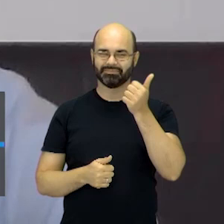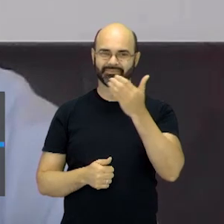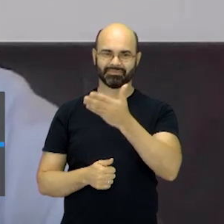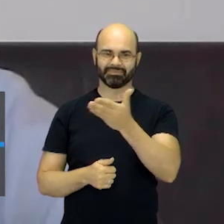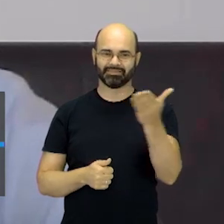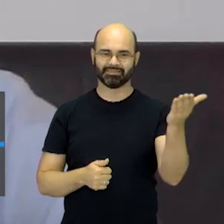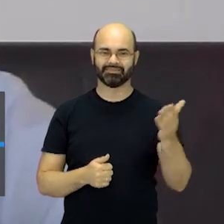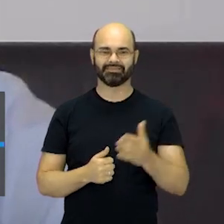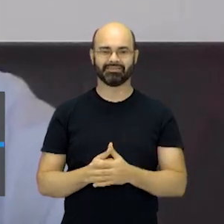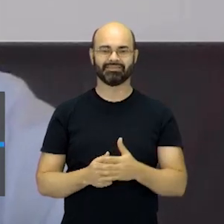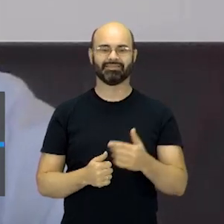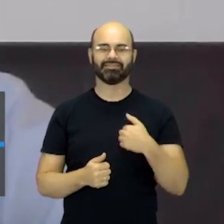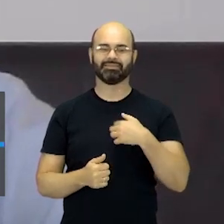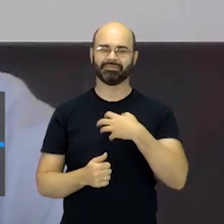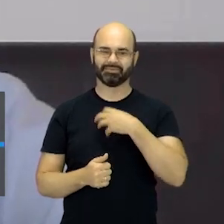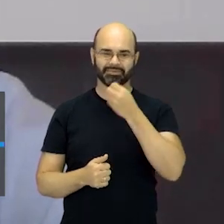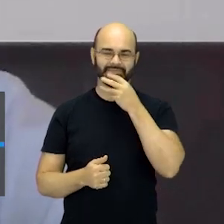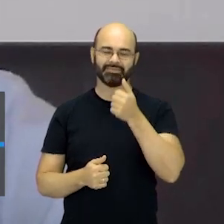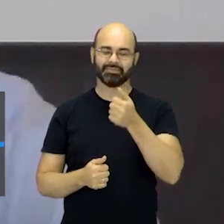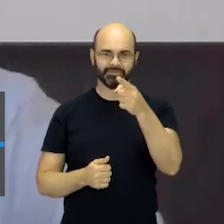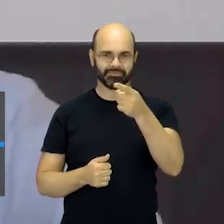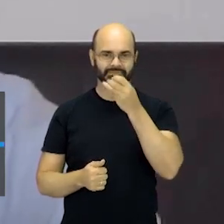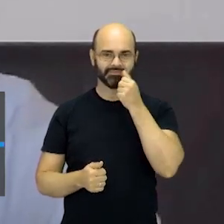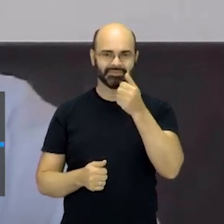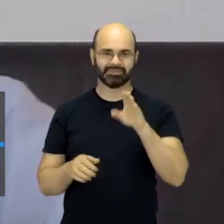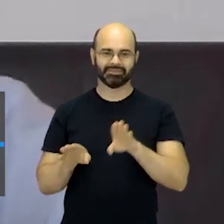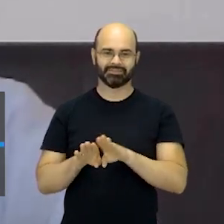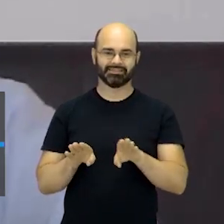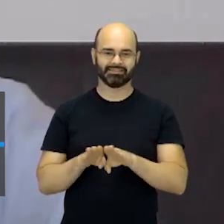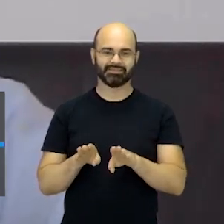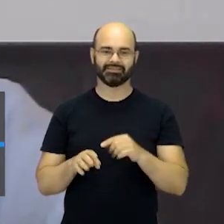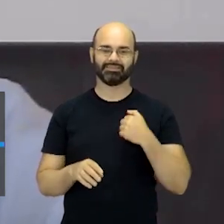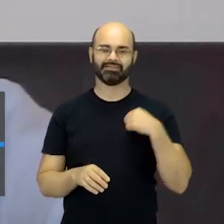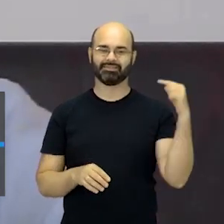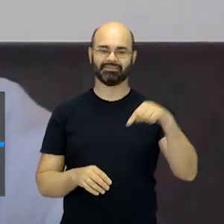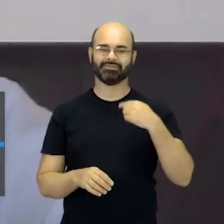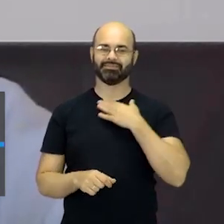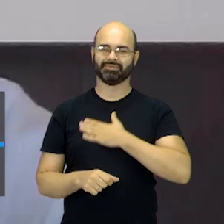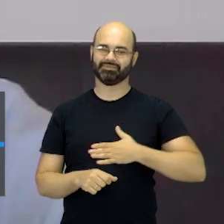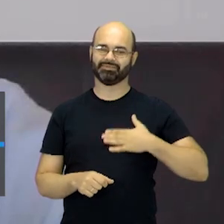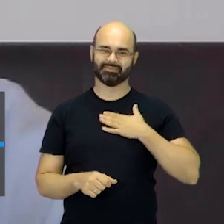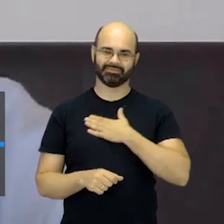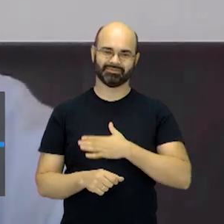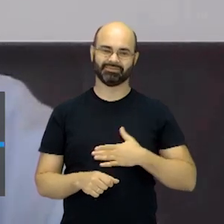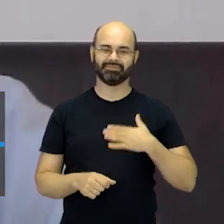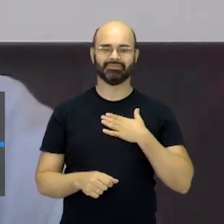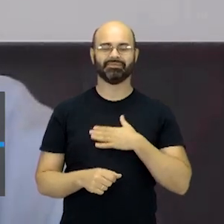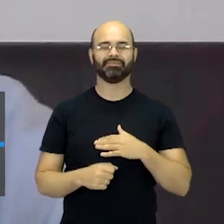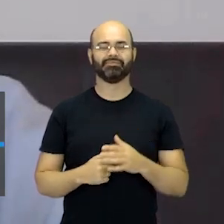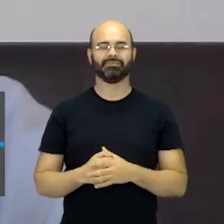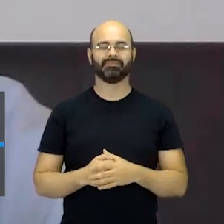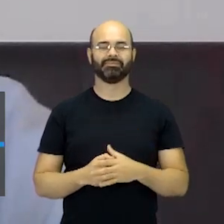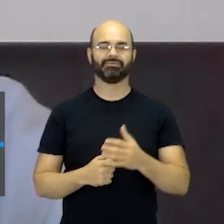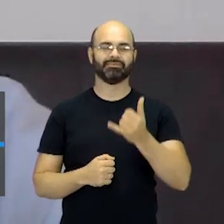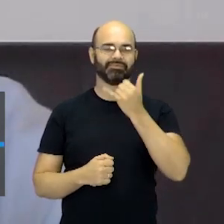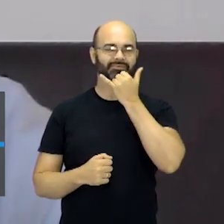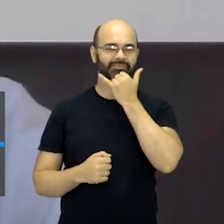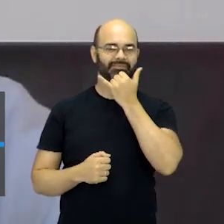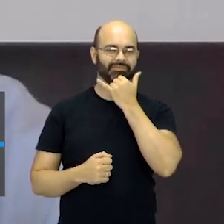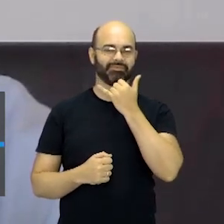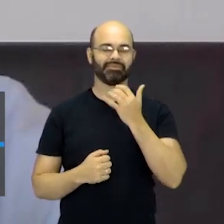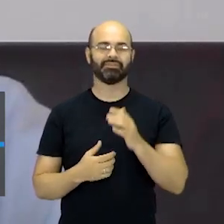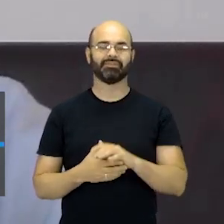bem? Eu estou bem, Silene, você está tudo tranquilo? Então, para mim é uma satisfação estar aqui nesta manhã com vocês, discutindo essa